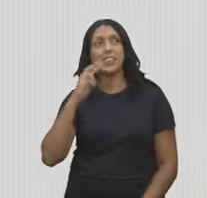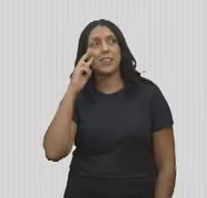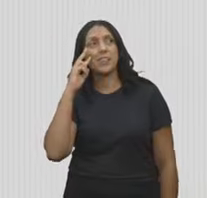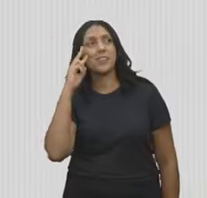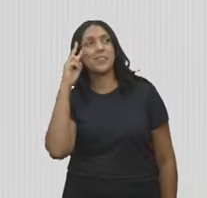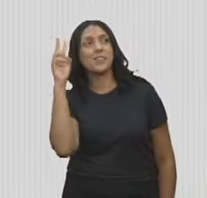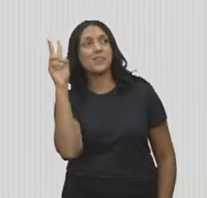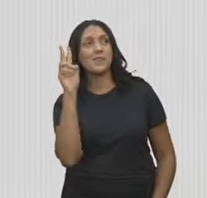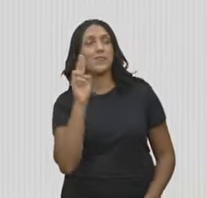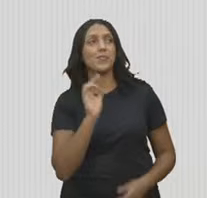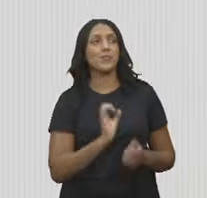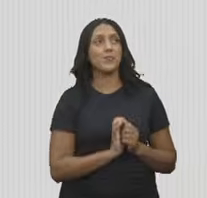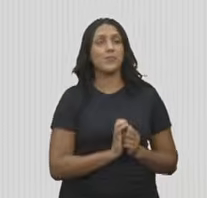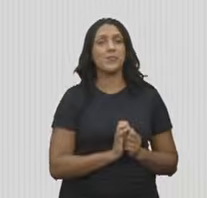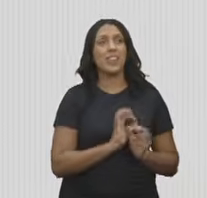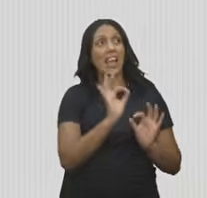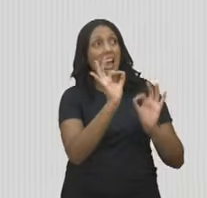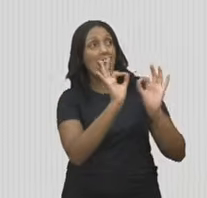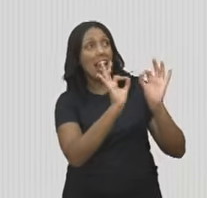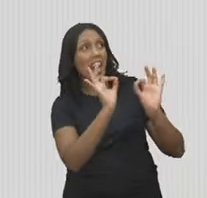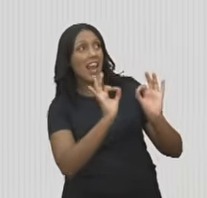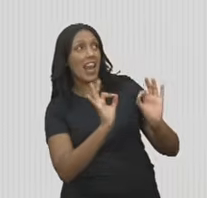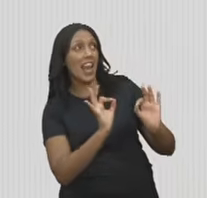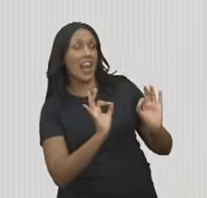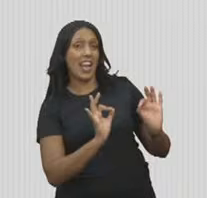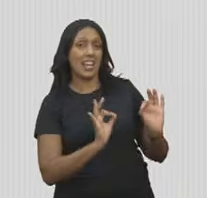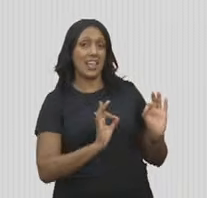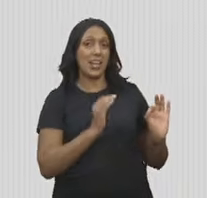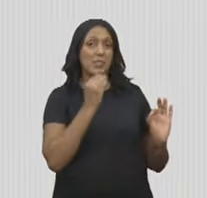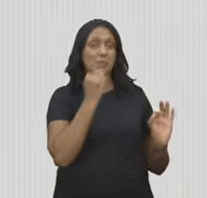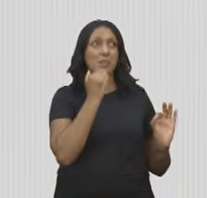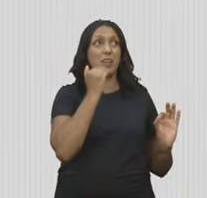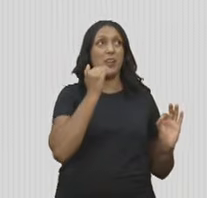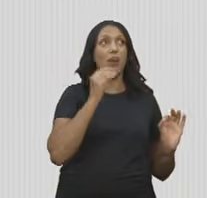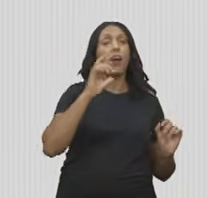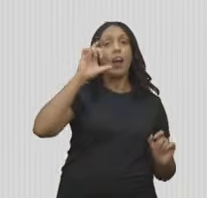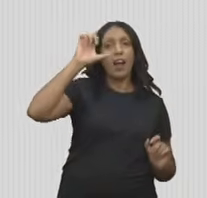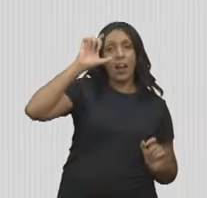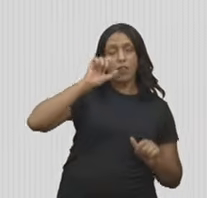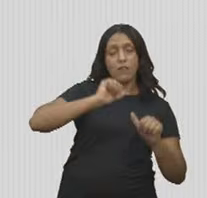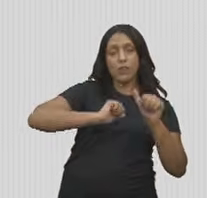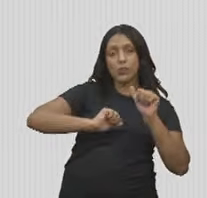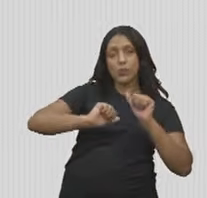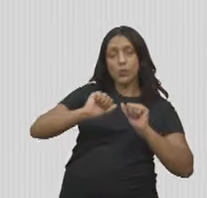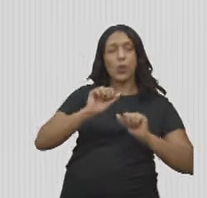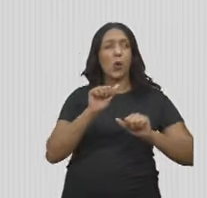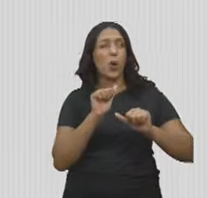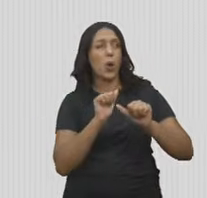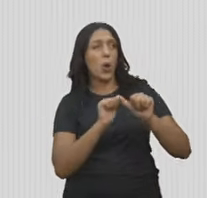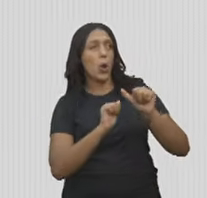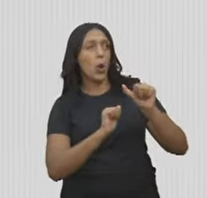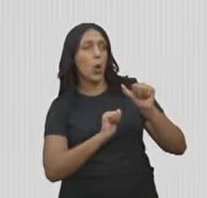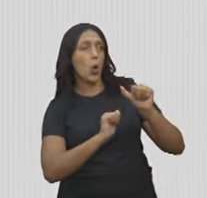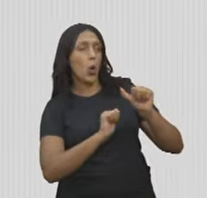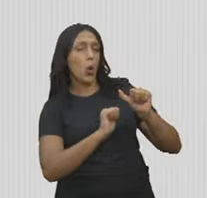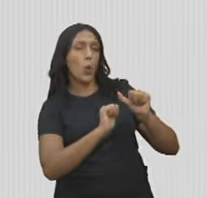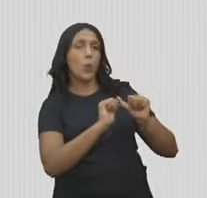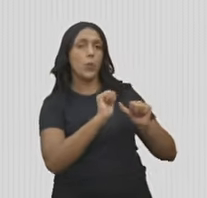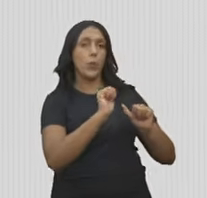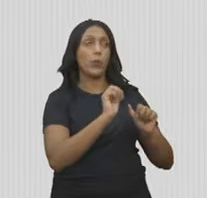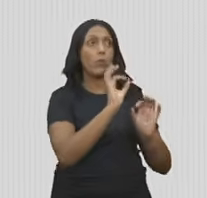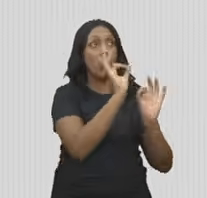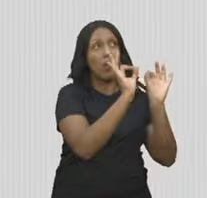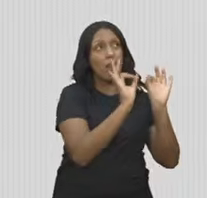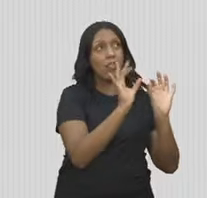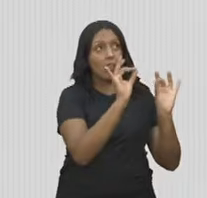nossa apresentação, mudou a foto. A gente introduziu algumas mudanças aí. Quarta sessão, 25 de